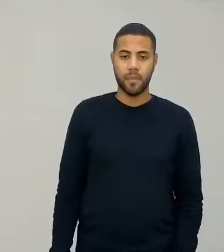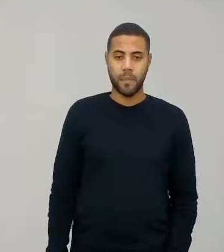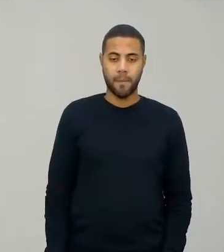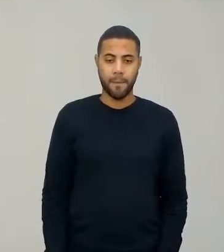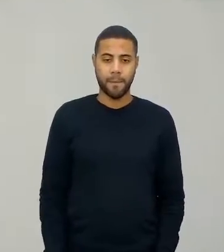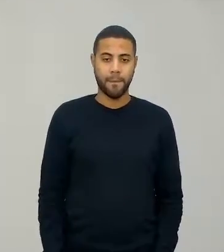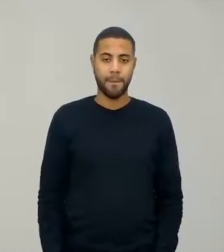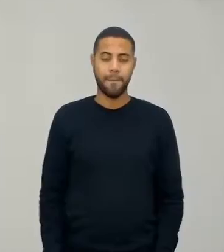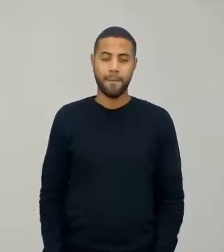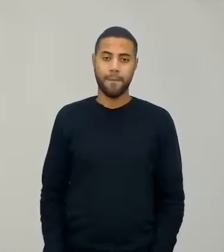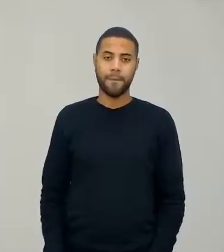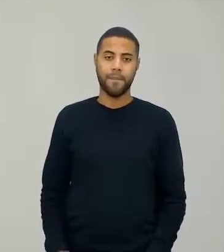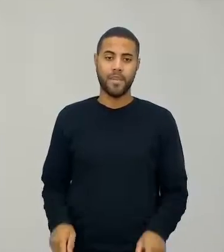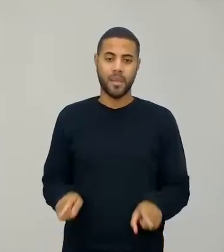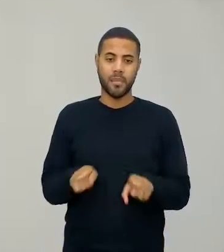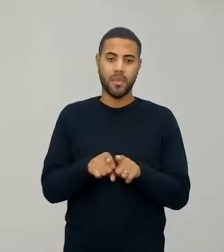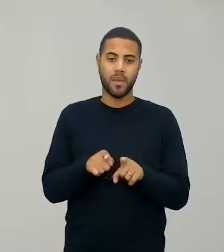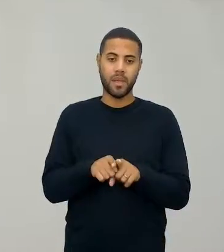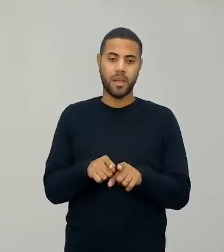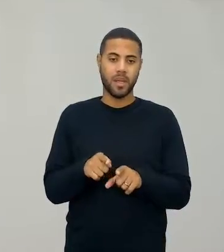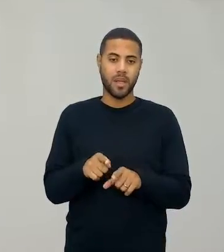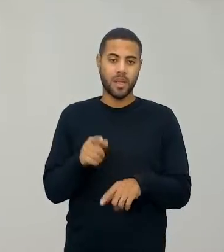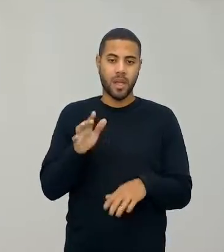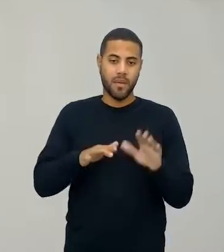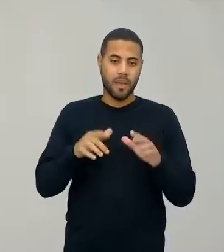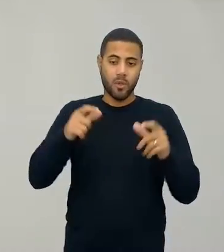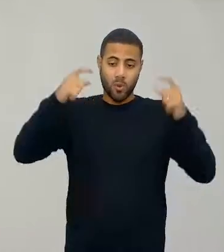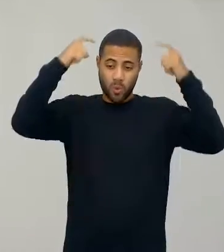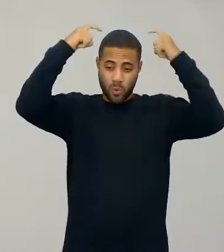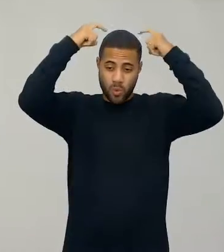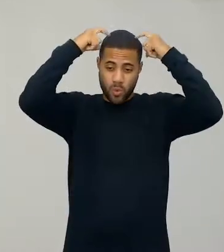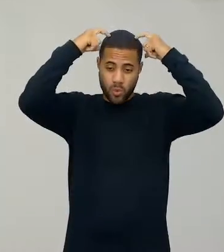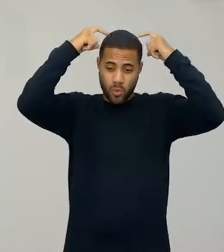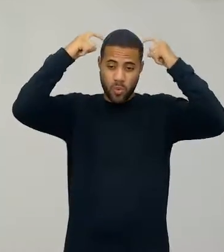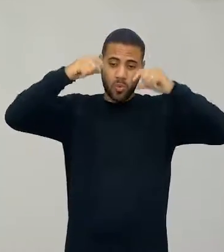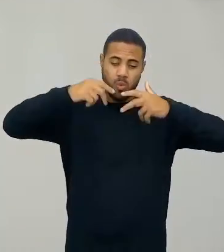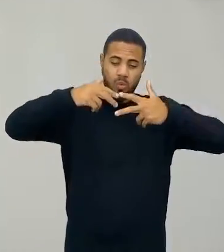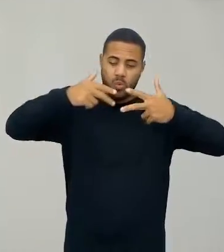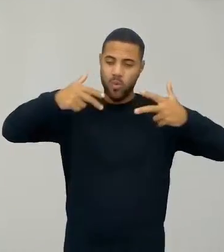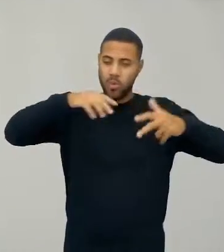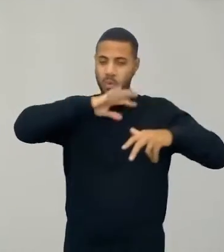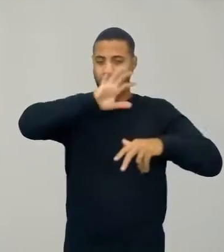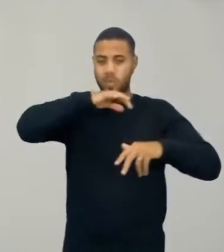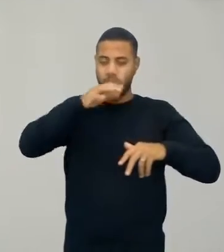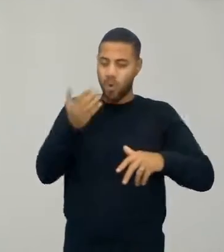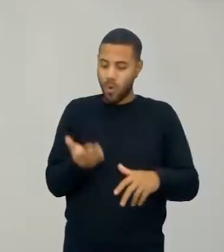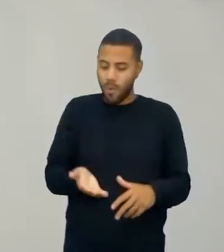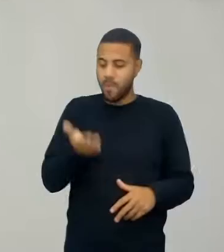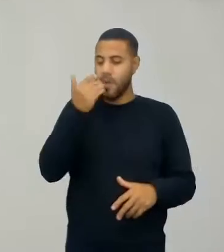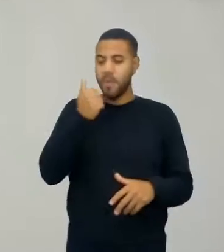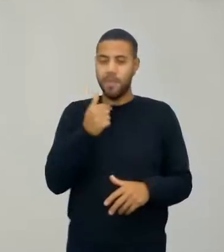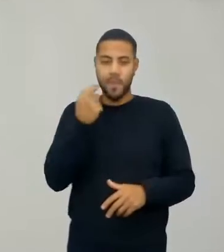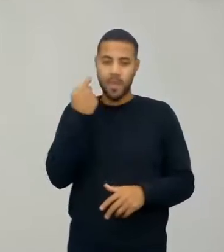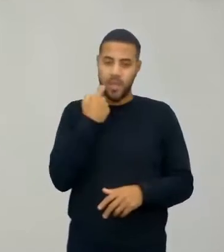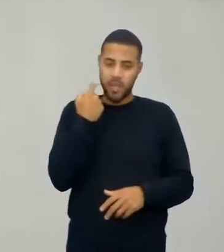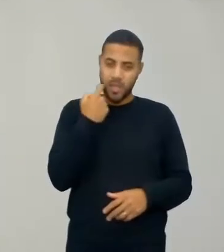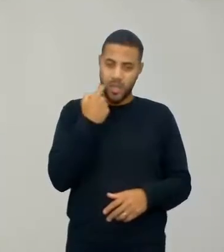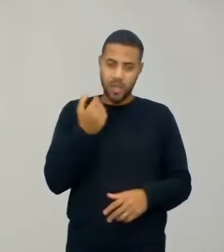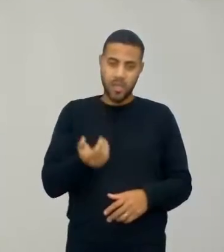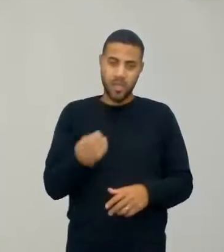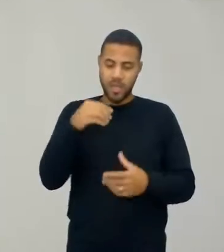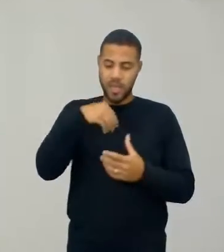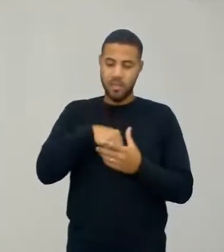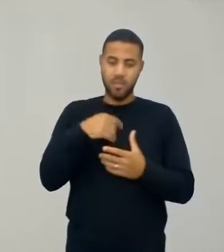de cadeia, ele tem aquela dieta dele, ele tem uma dieta, então ele não consome um peixe com uma molécula, né, daquele medicamento.